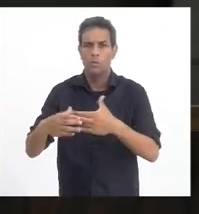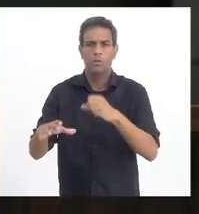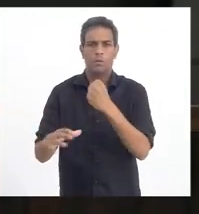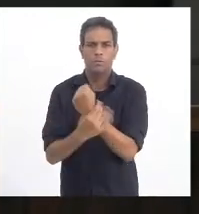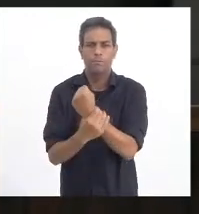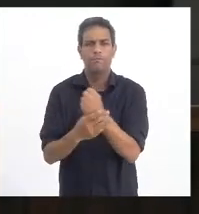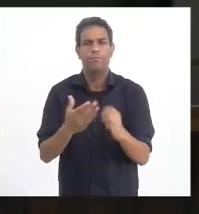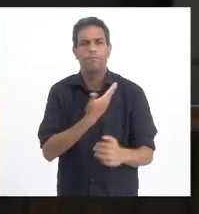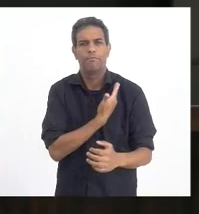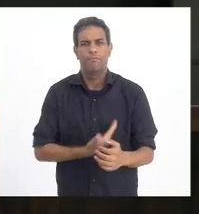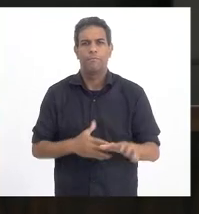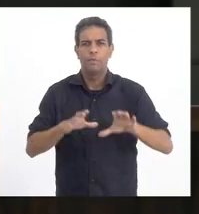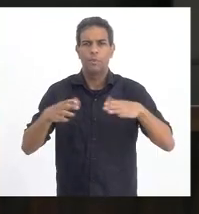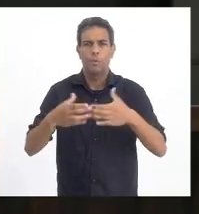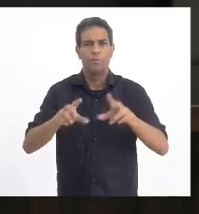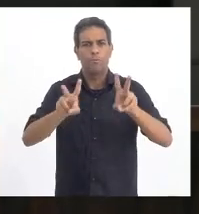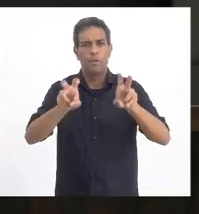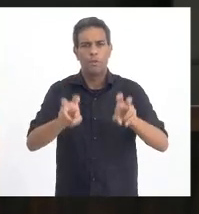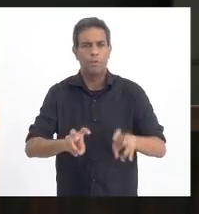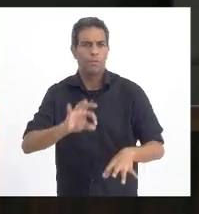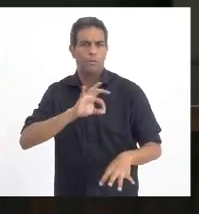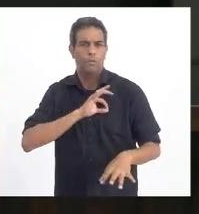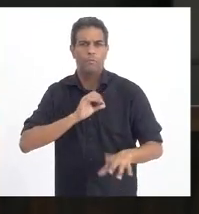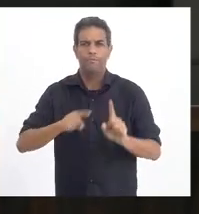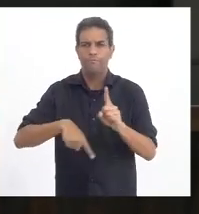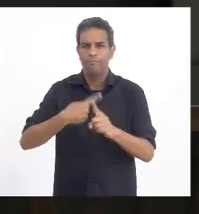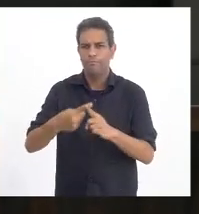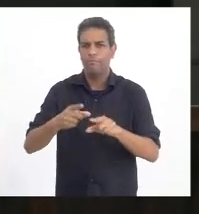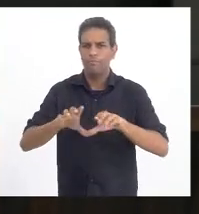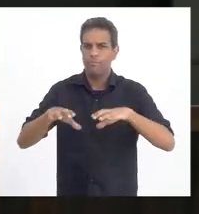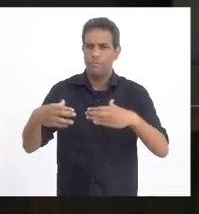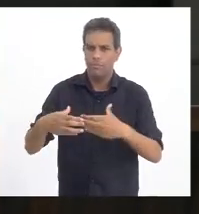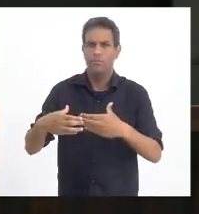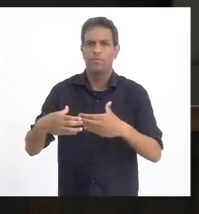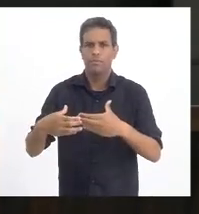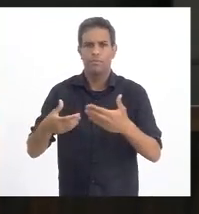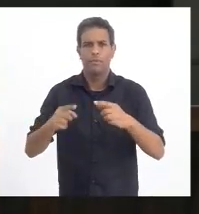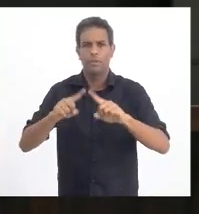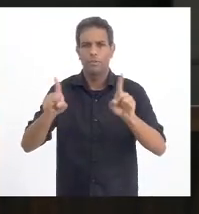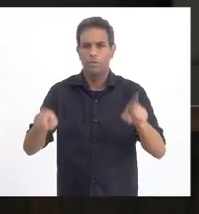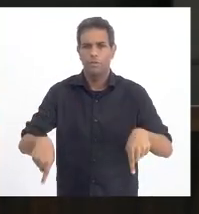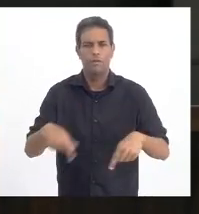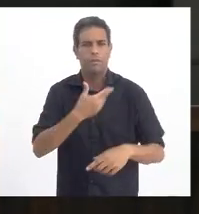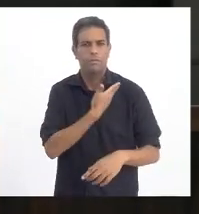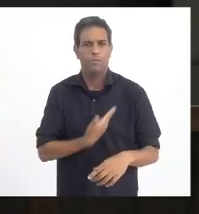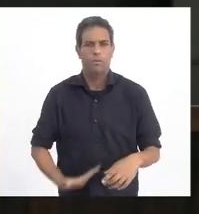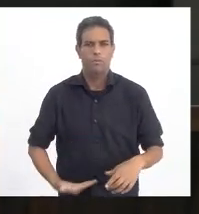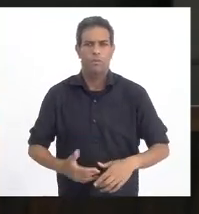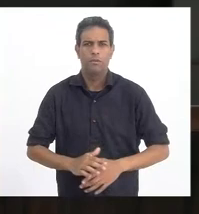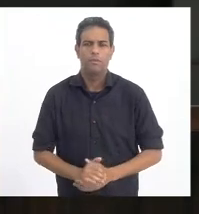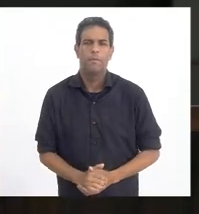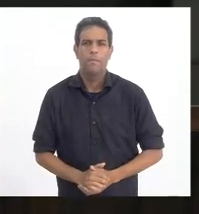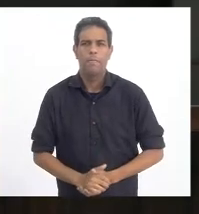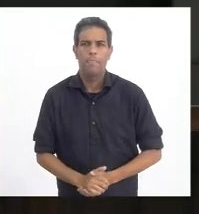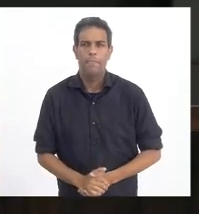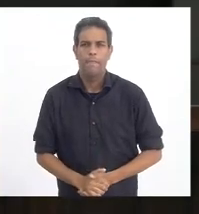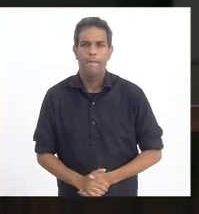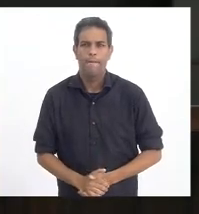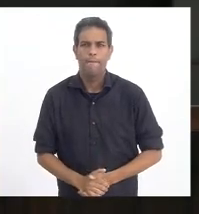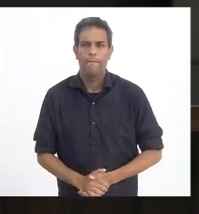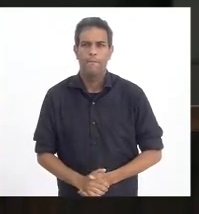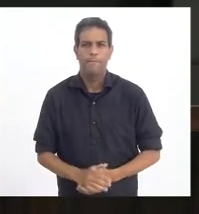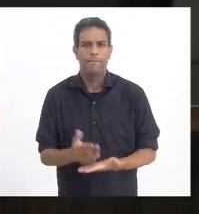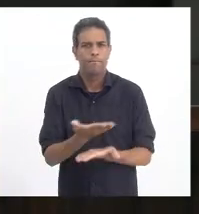de segurança pública e assuntos de polícia e comissão de servidores públicos os